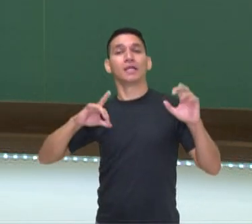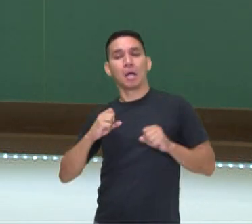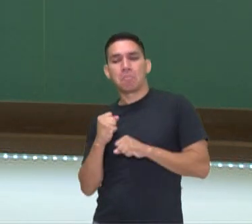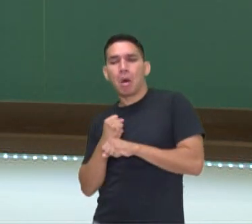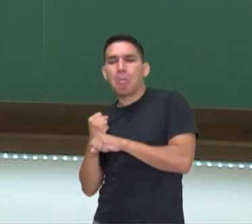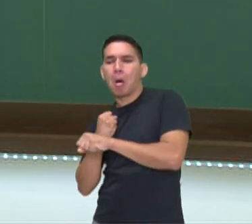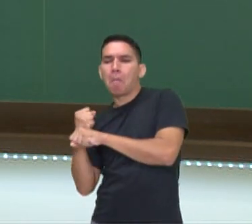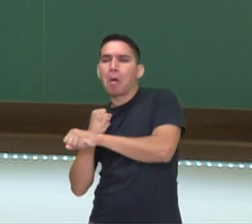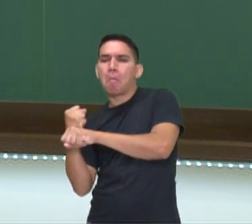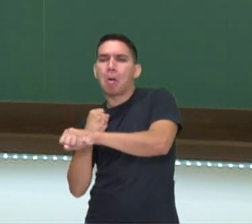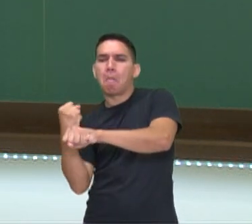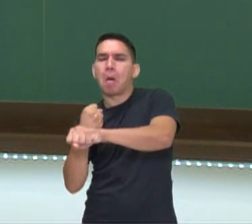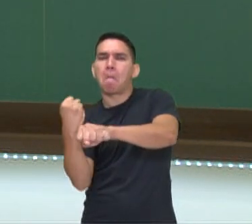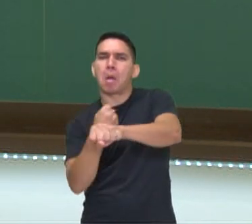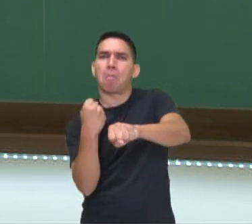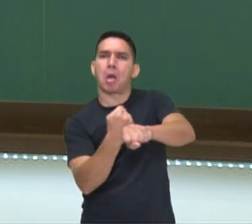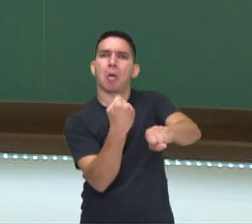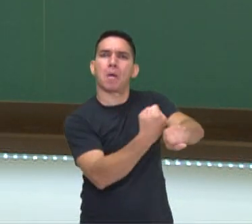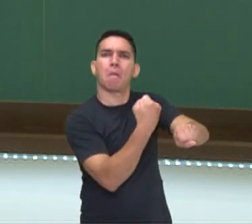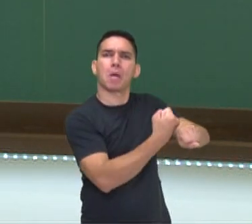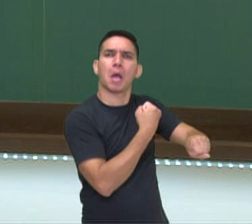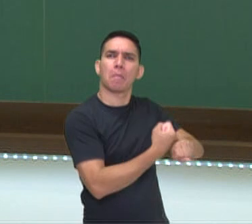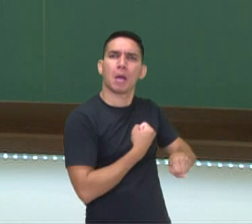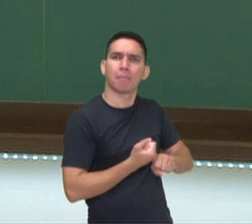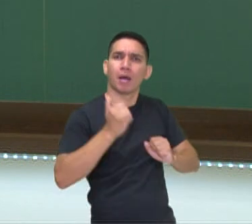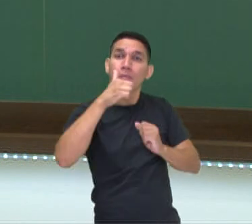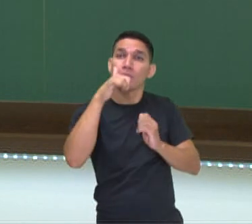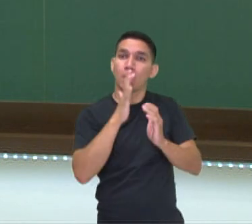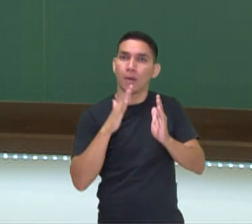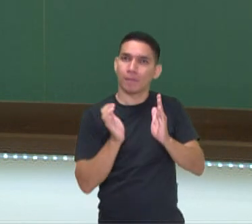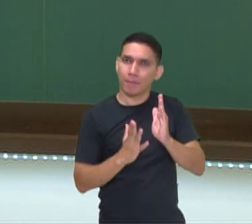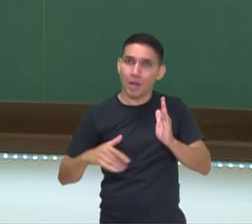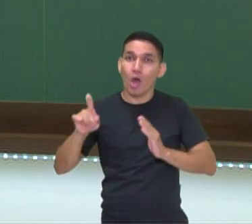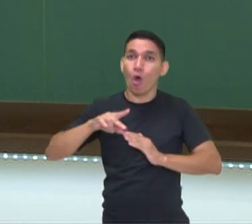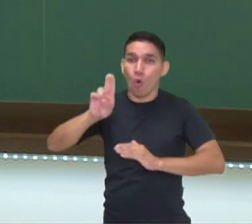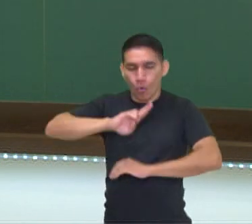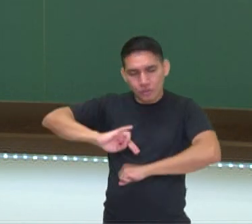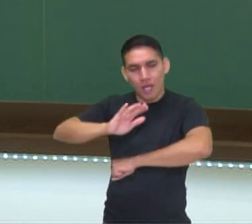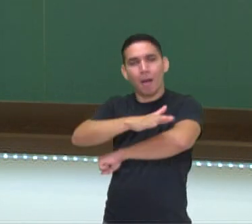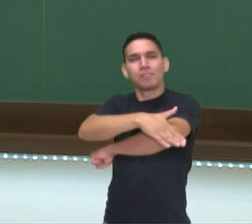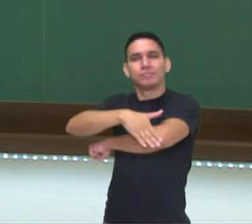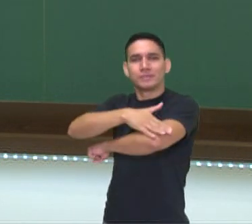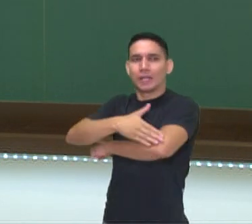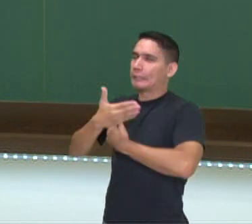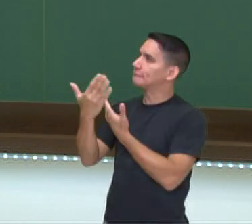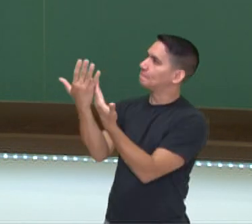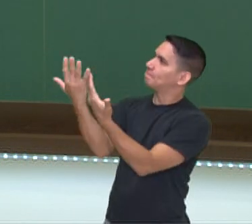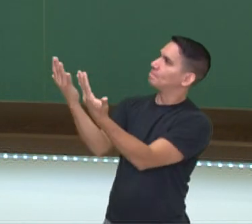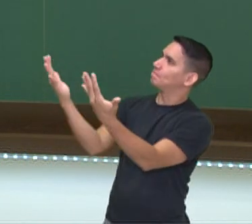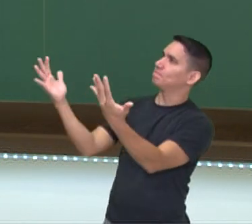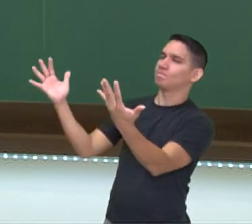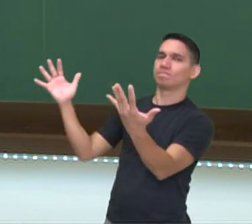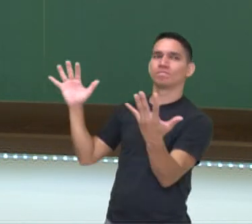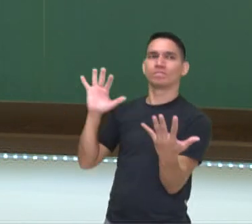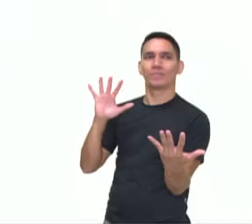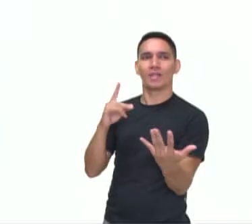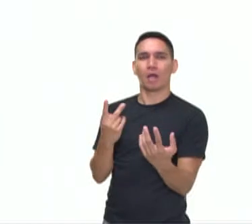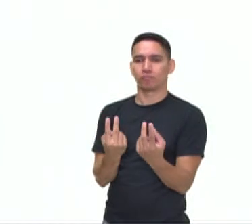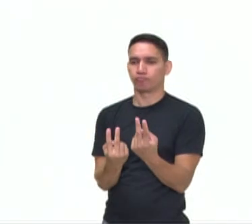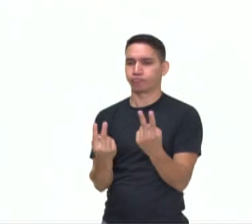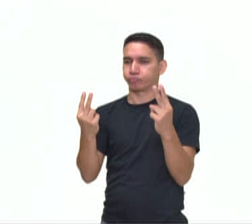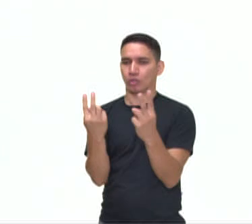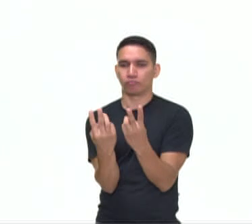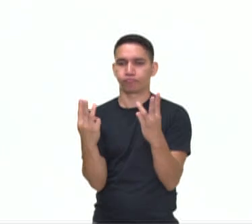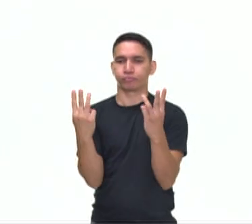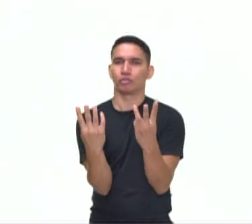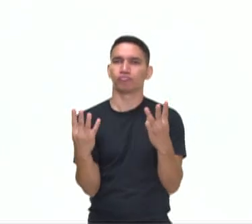construído ao longo dos tempos, e no Barroco pegou justamente essa parte da Praça São Pedro com essas duplicações de colunas, que